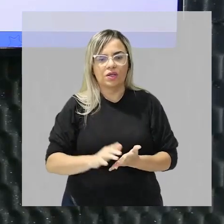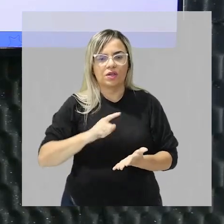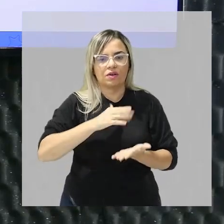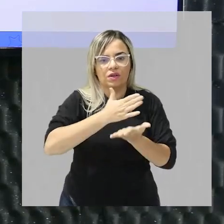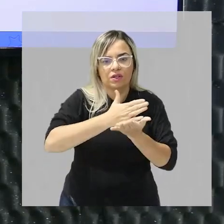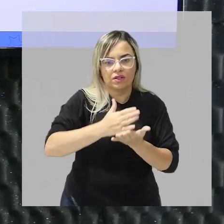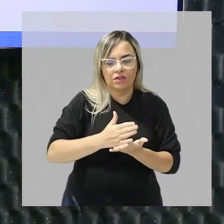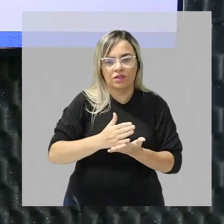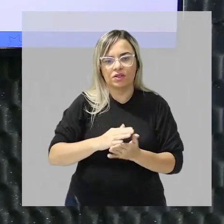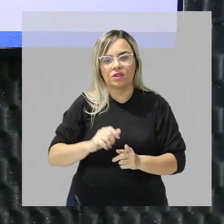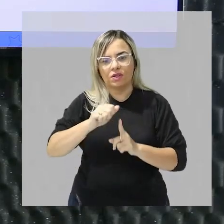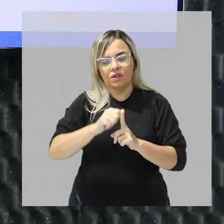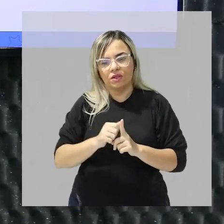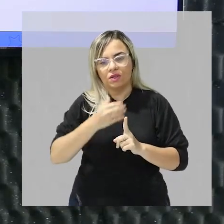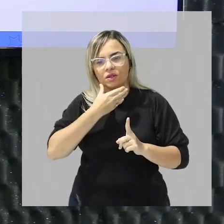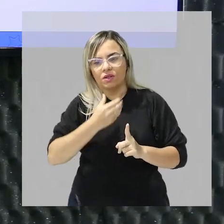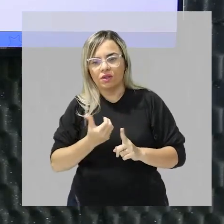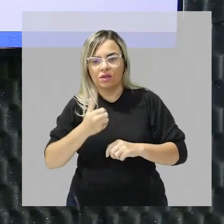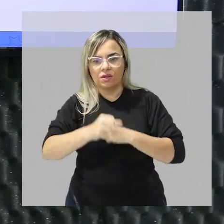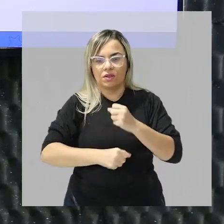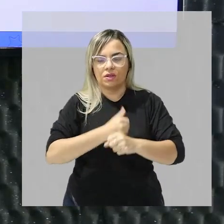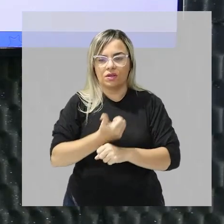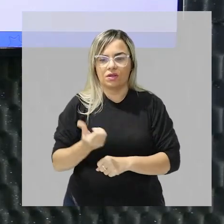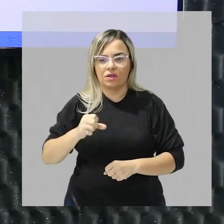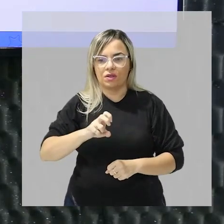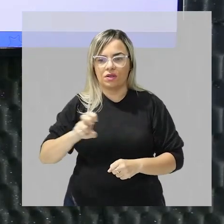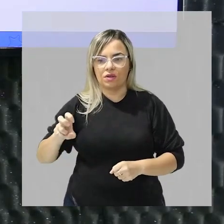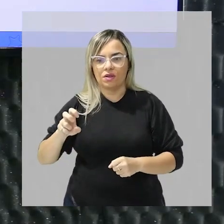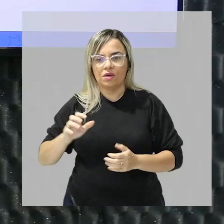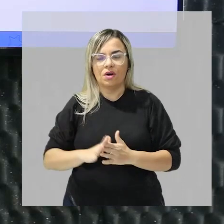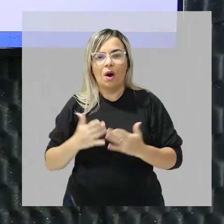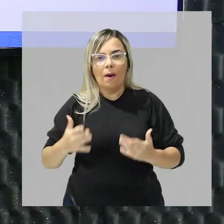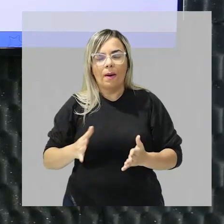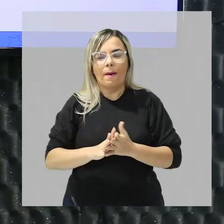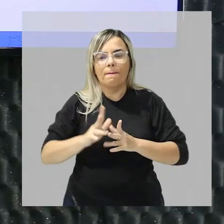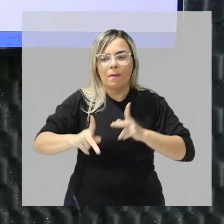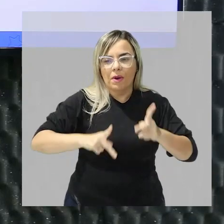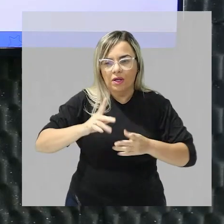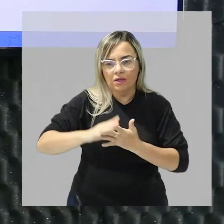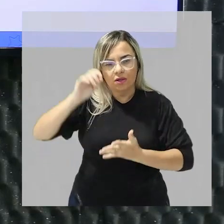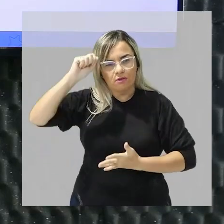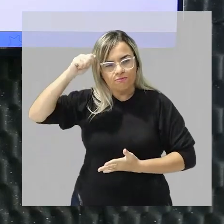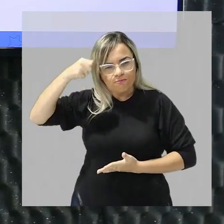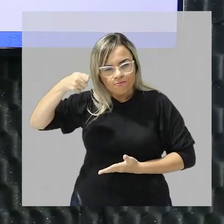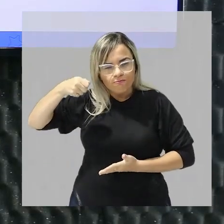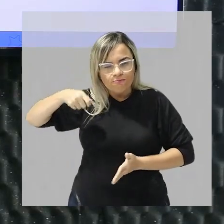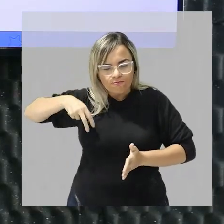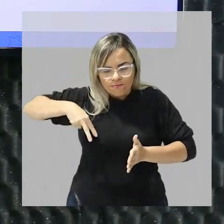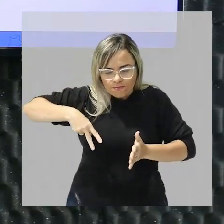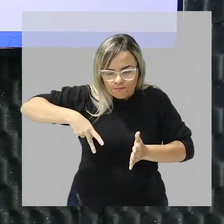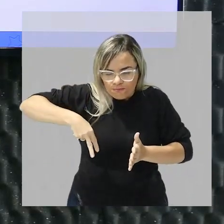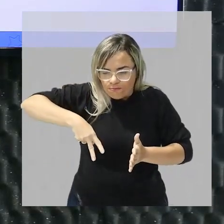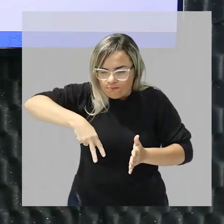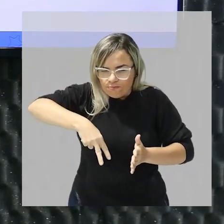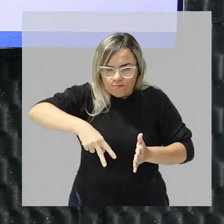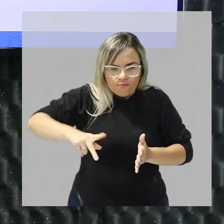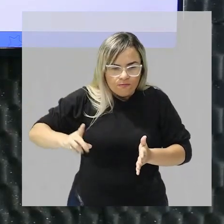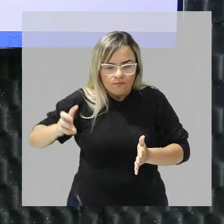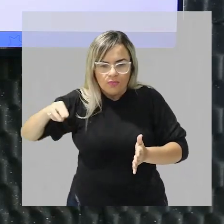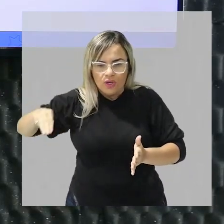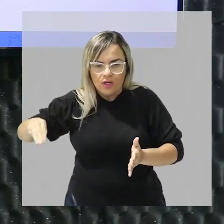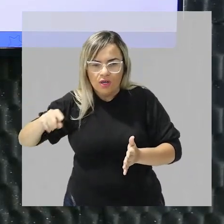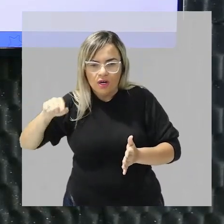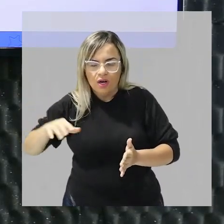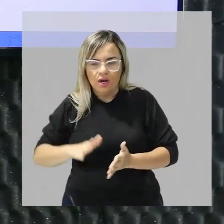negra preferia andar quilômetros a pé, todos os dias, a sofrer as humilhações de um